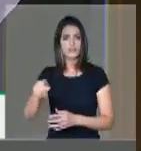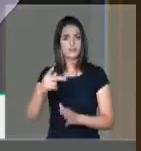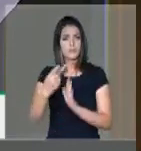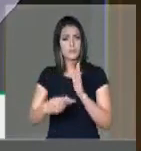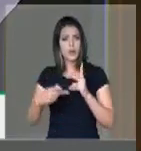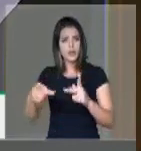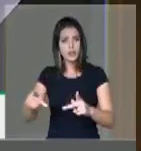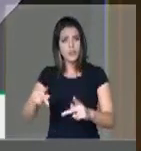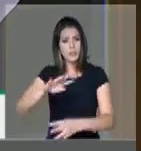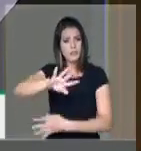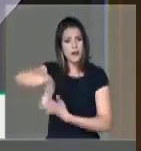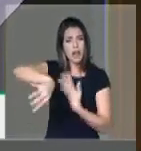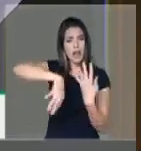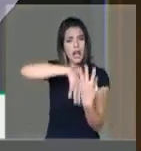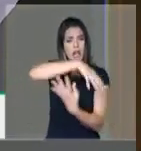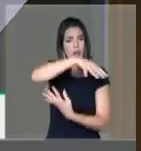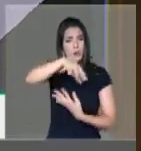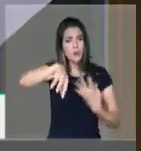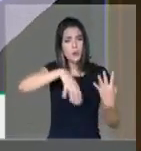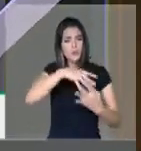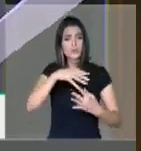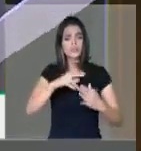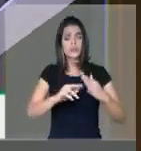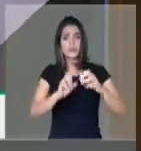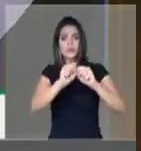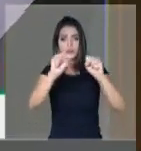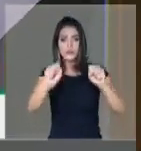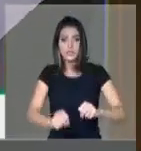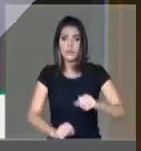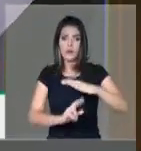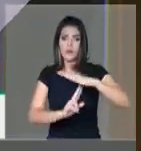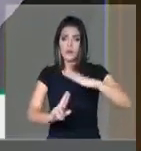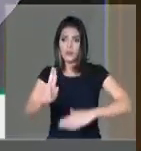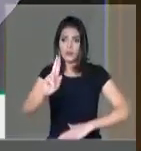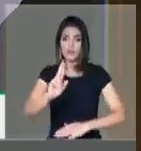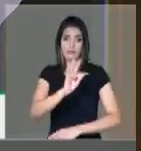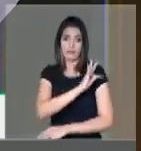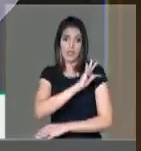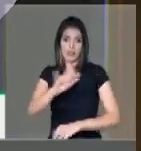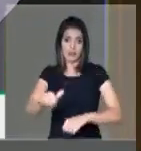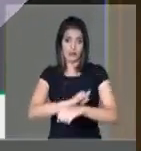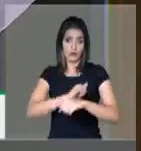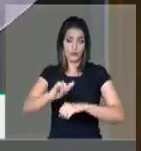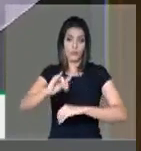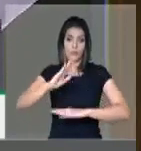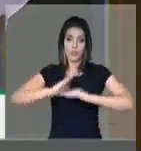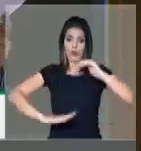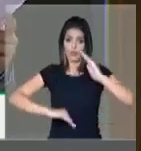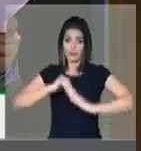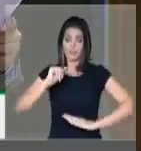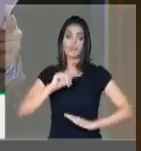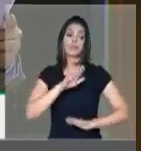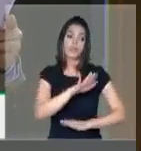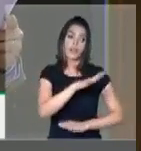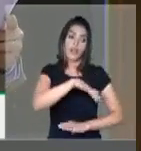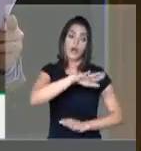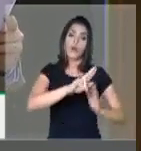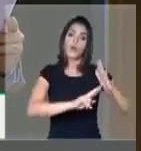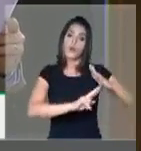o sistema universitário e técnico profissional federal. Nas que aderirem,